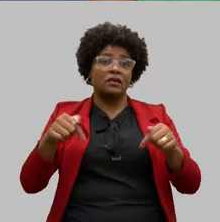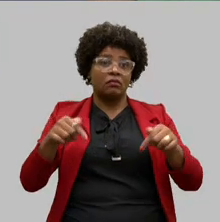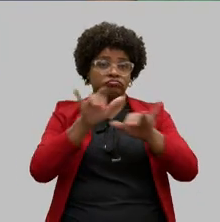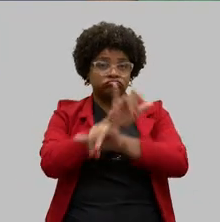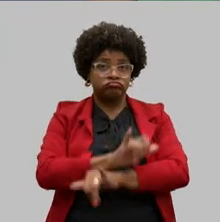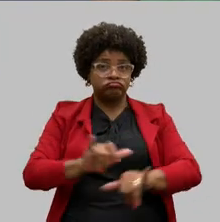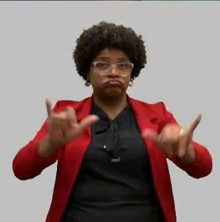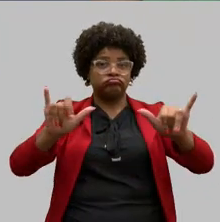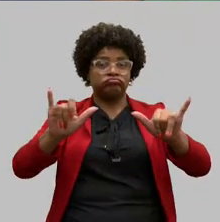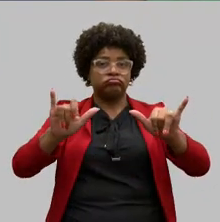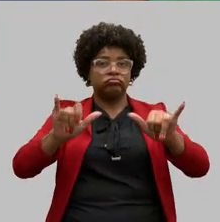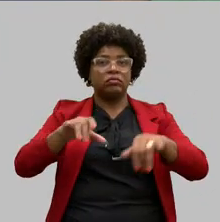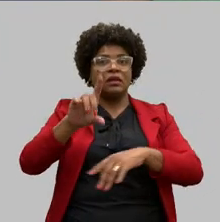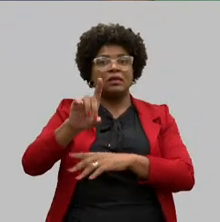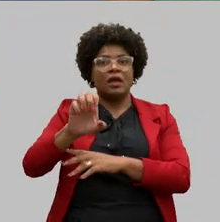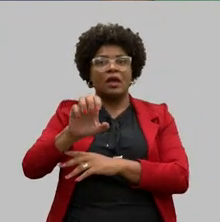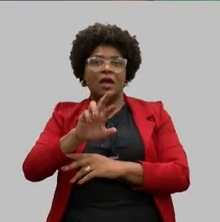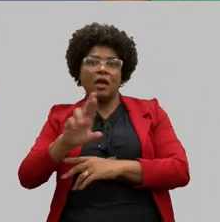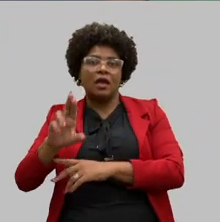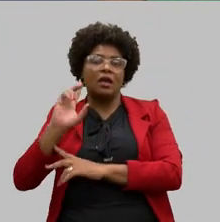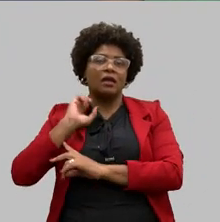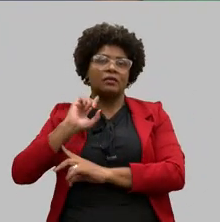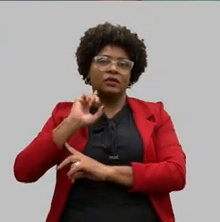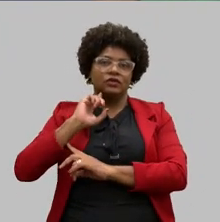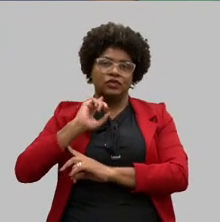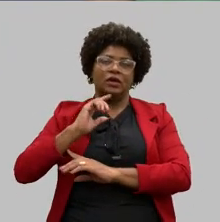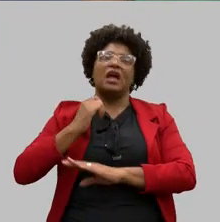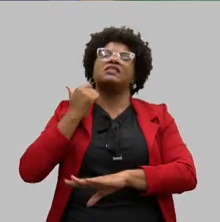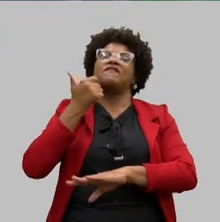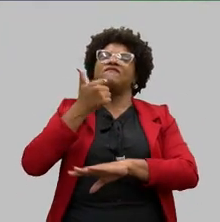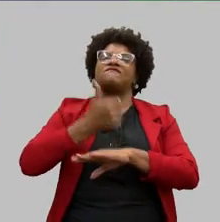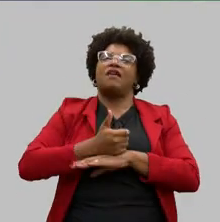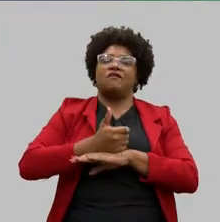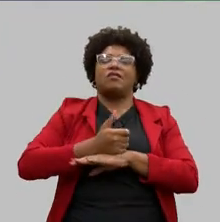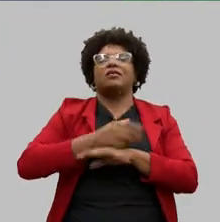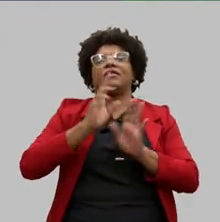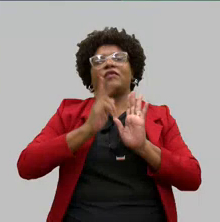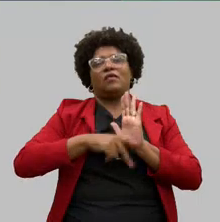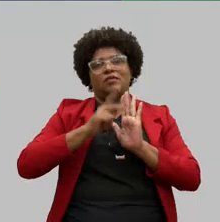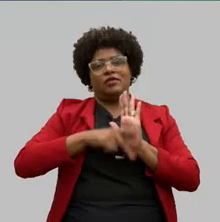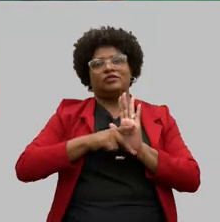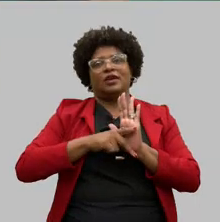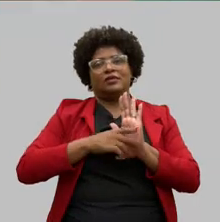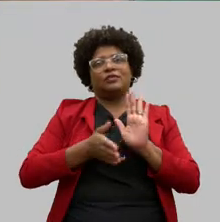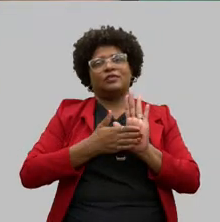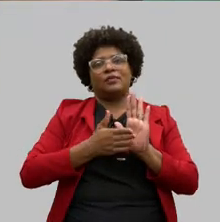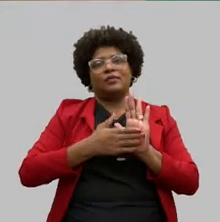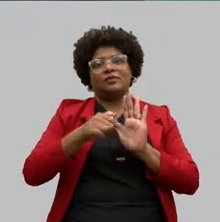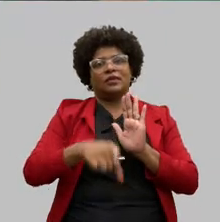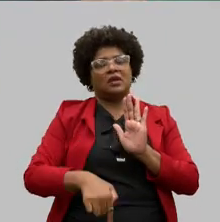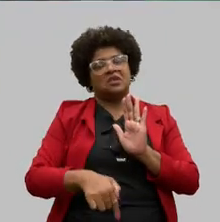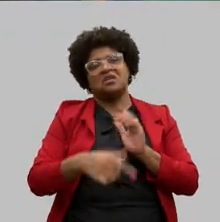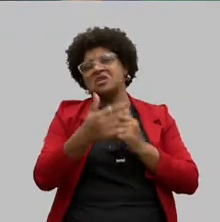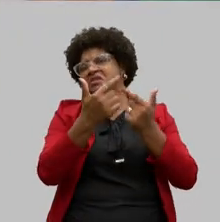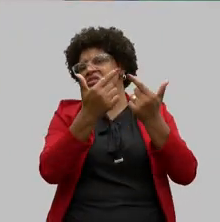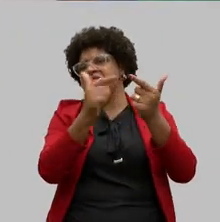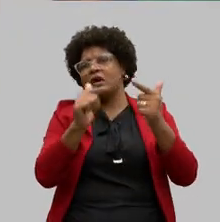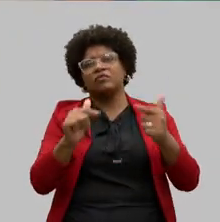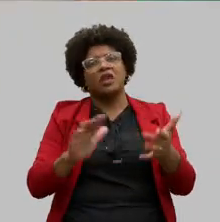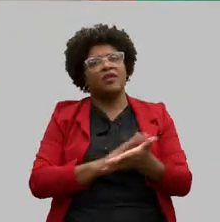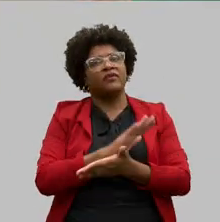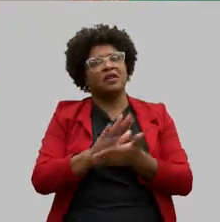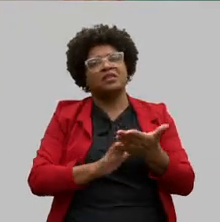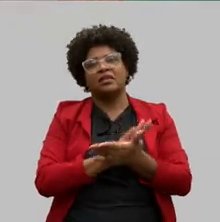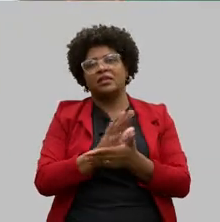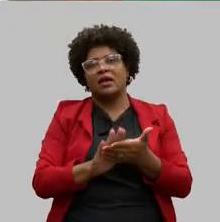o Dr manifestou-se favorável pretensão do projeto em exame não encontramos eh